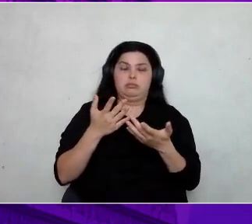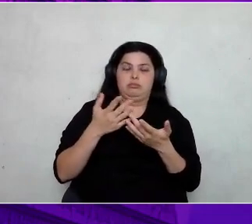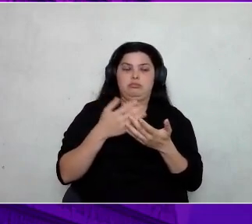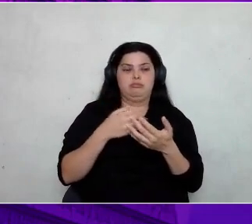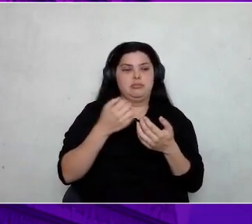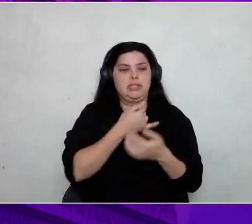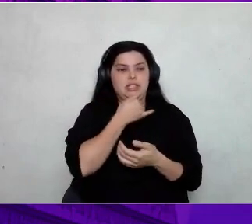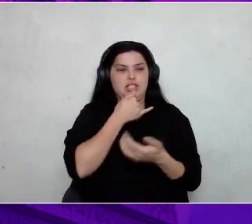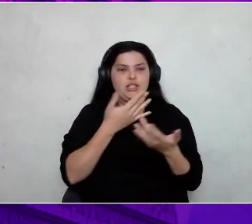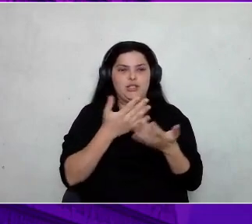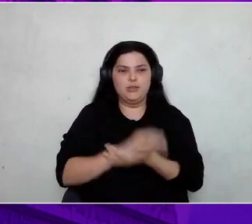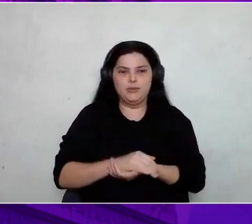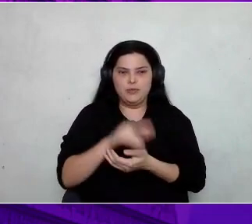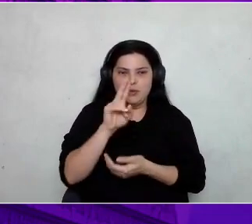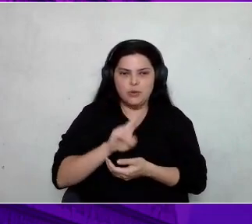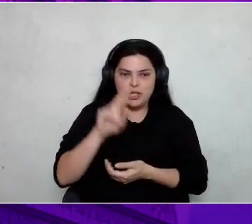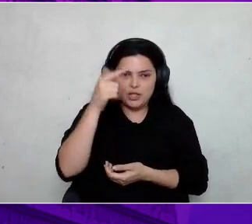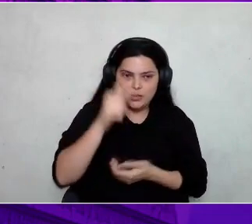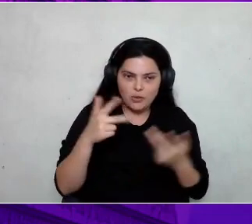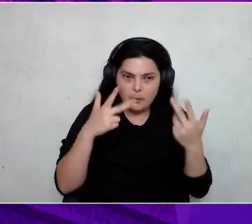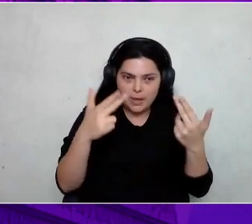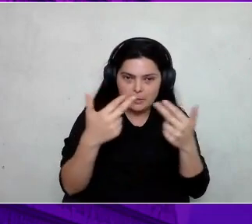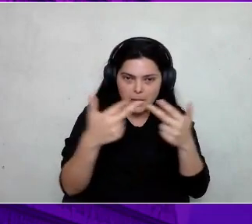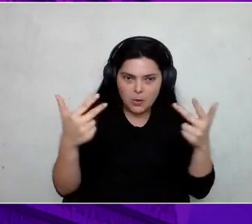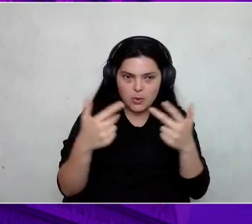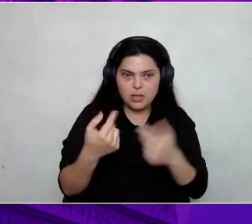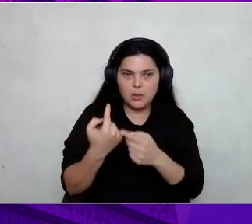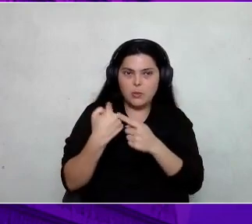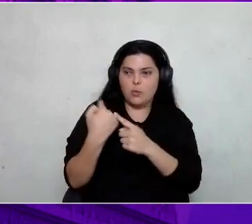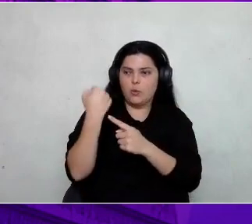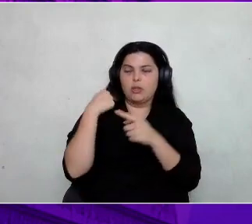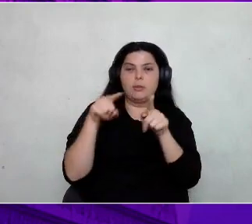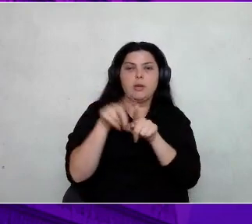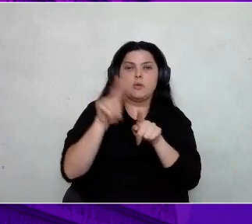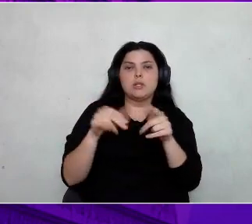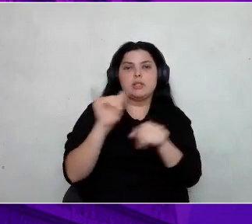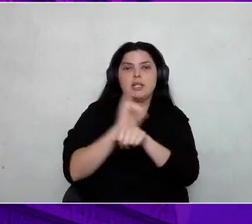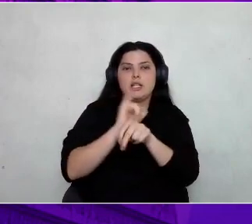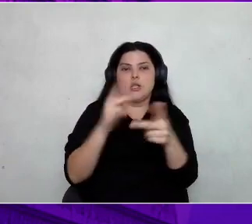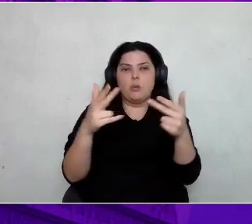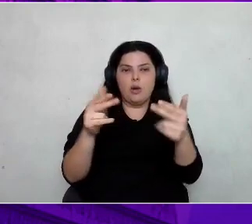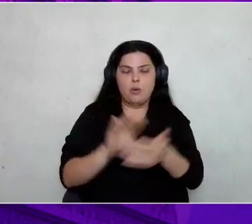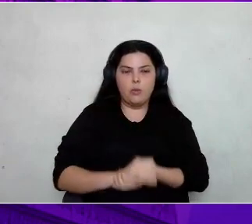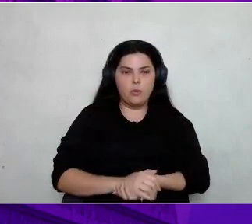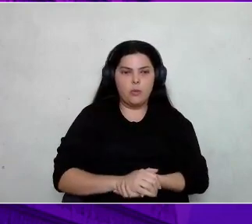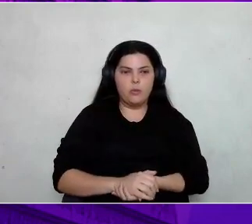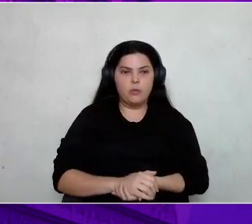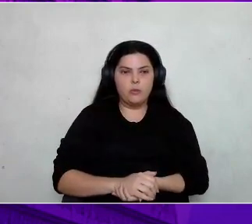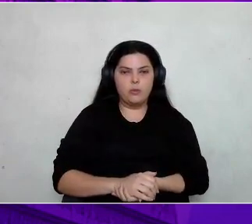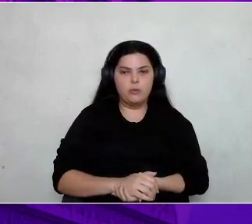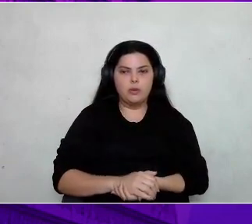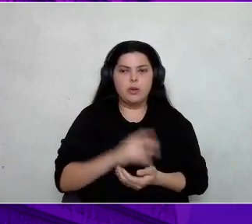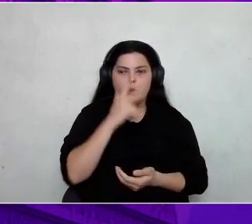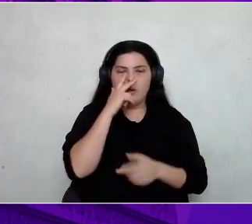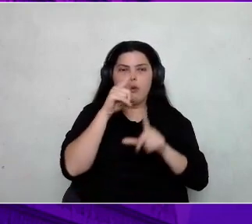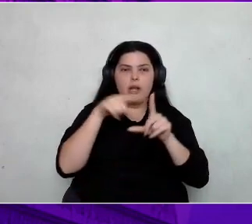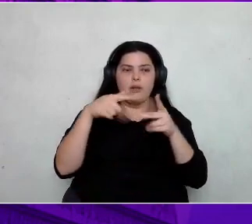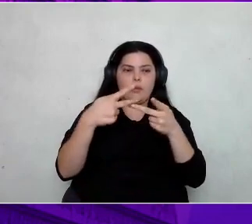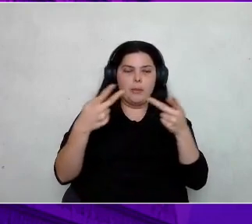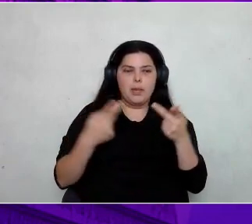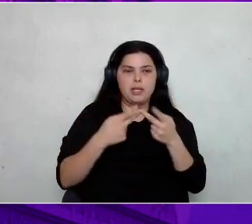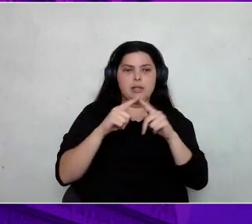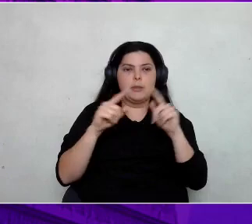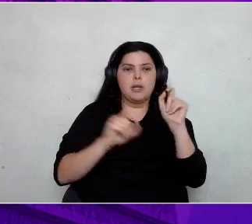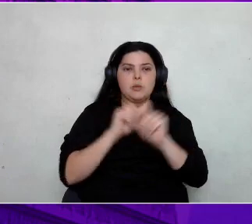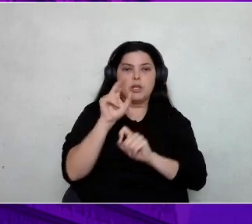usei de novo as mesmas coisas que eu usei no outro, tá? Aplicando a mesma coisa, tá? Igual do gráfico de pizza, só que aplicado aqui.